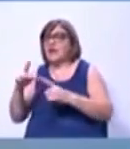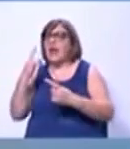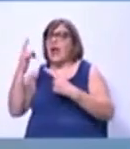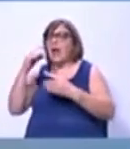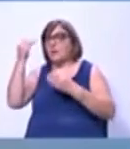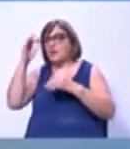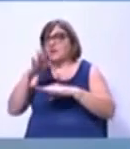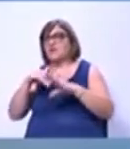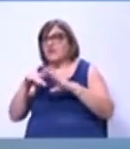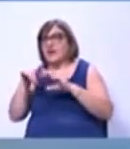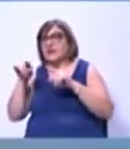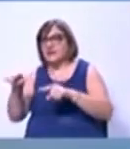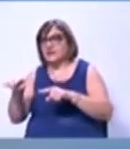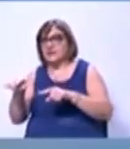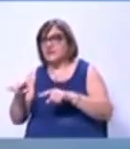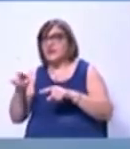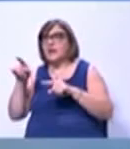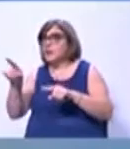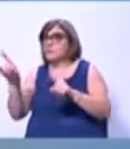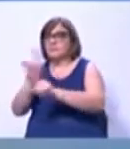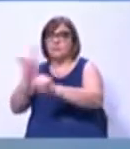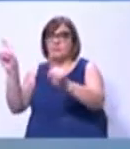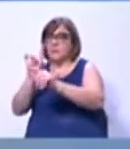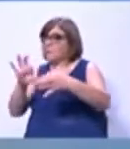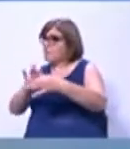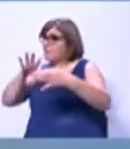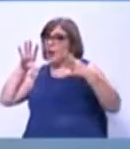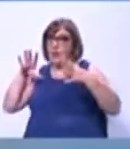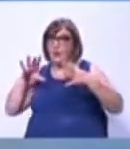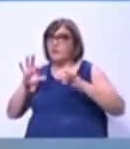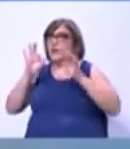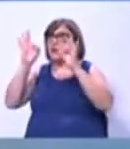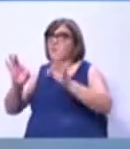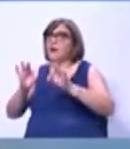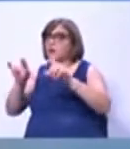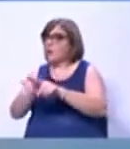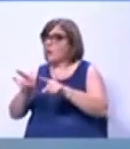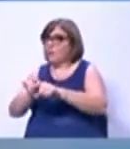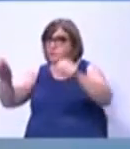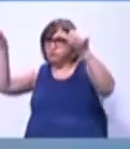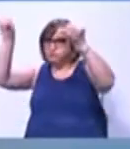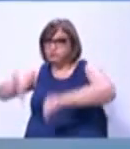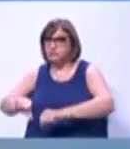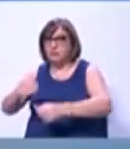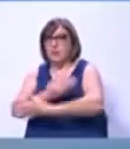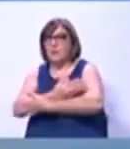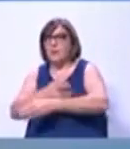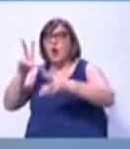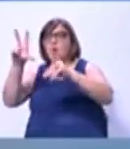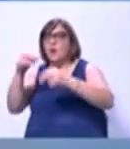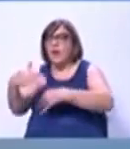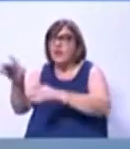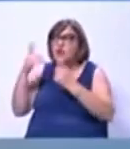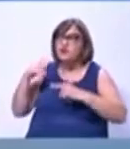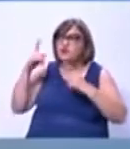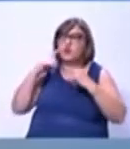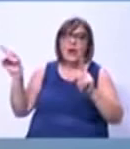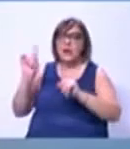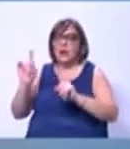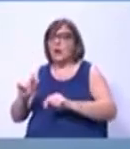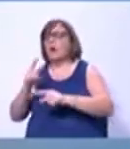fazem isso. Um método totalmente desadequado, é maltrato para o bebê. Sim. E altamente nefasto para a sua saúde.